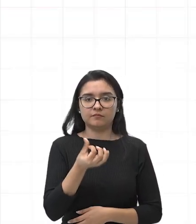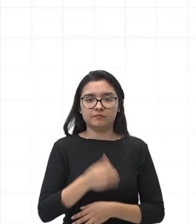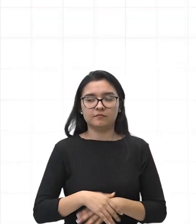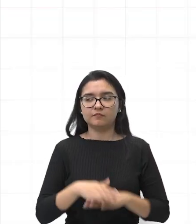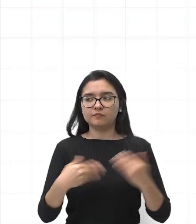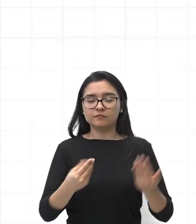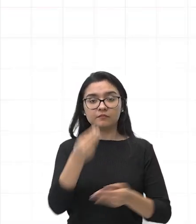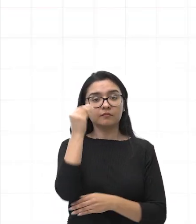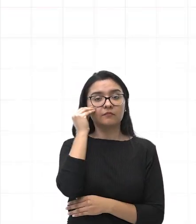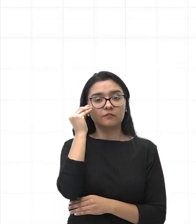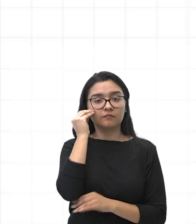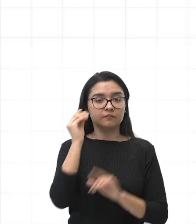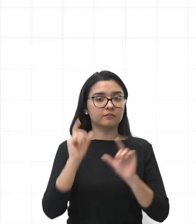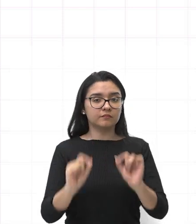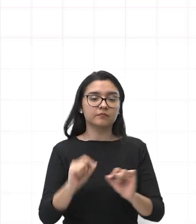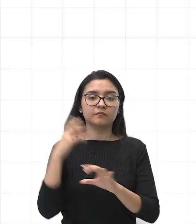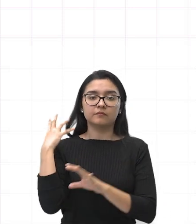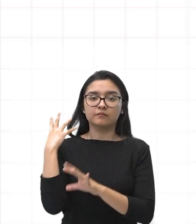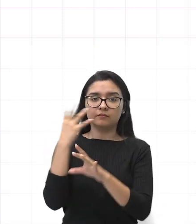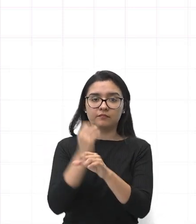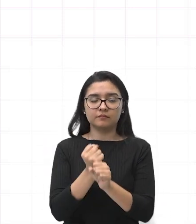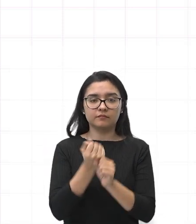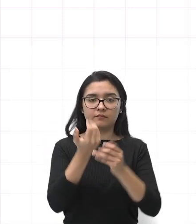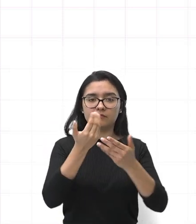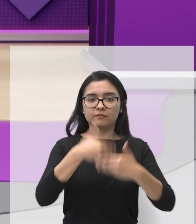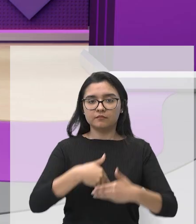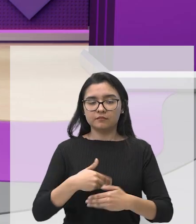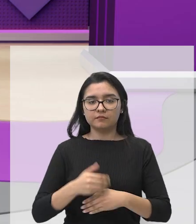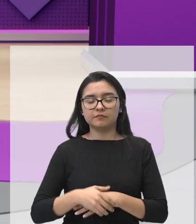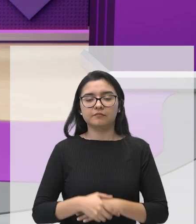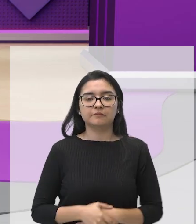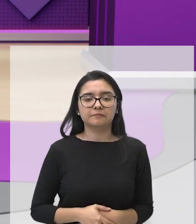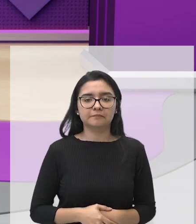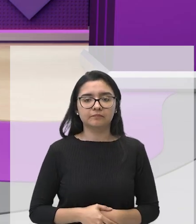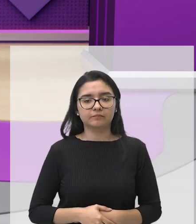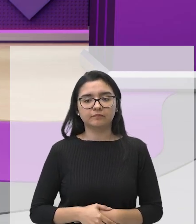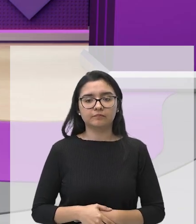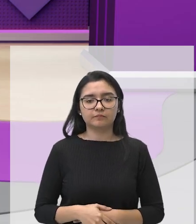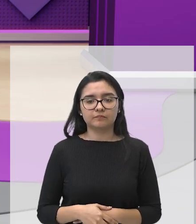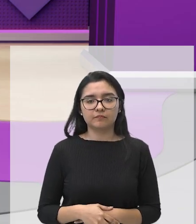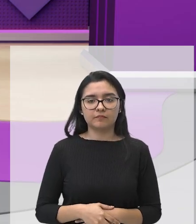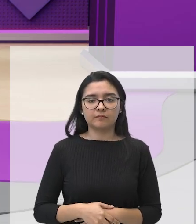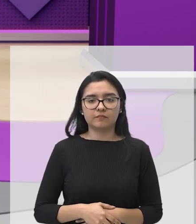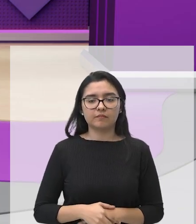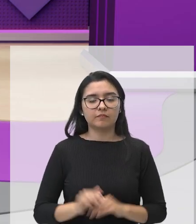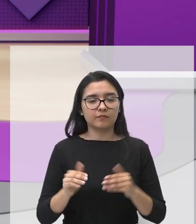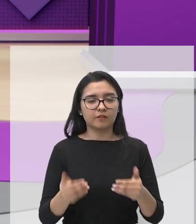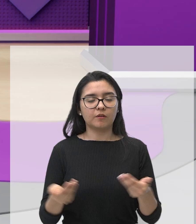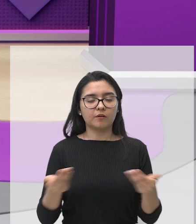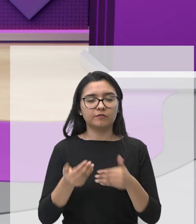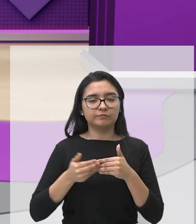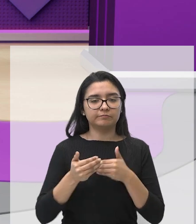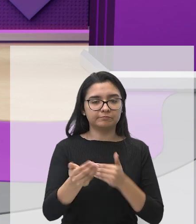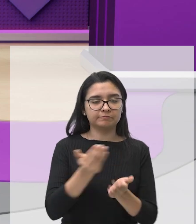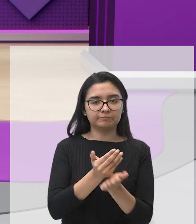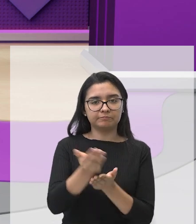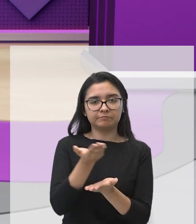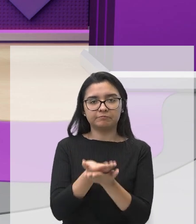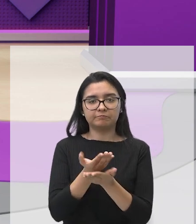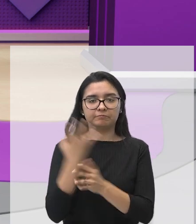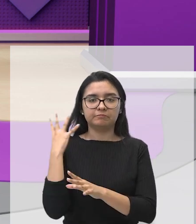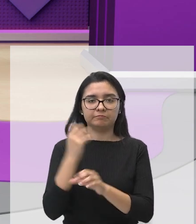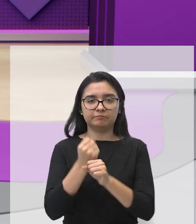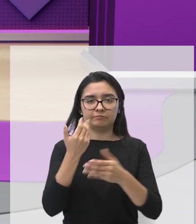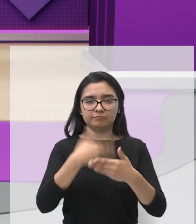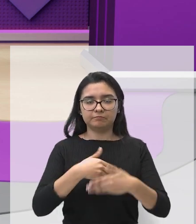E olha só, revisão e avaliação. Muito bem, meus queridos alunos, vamos então aqui à nossa aula de